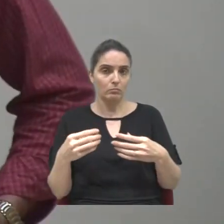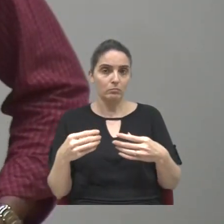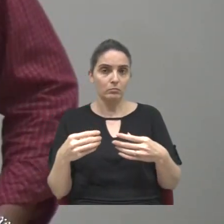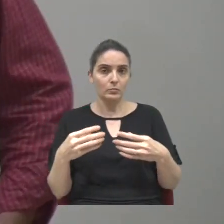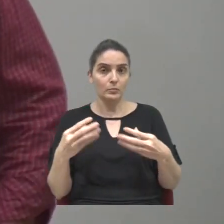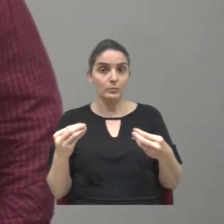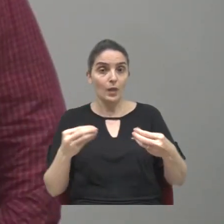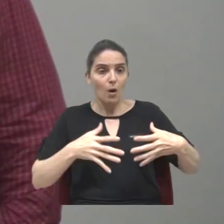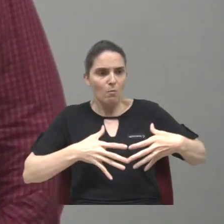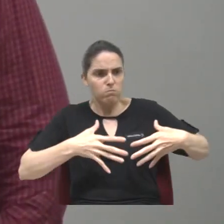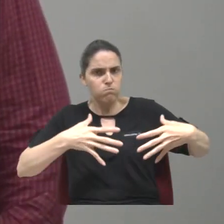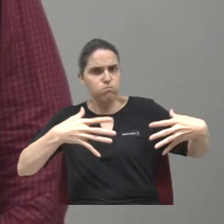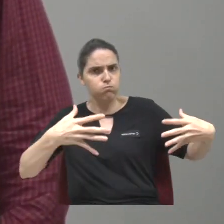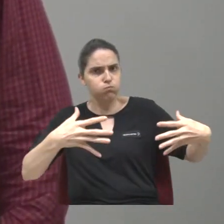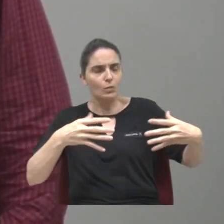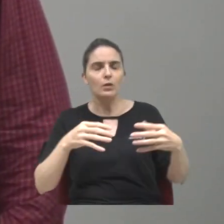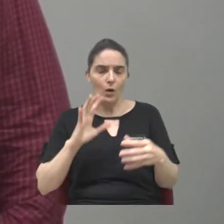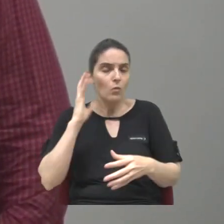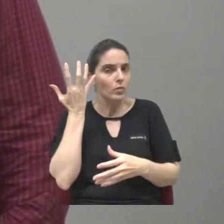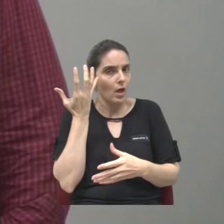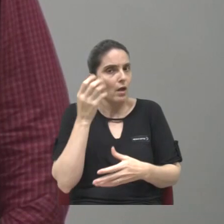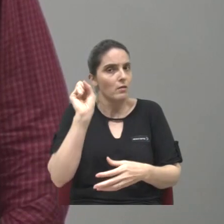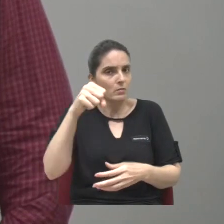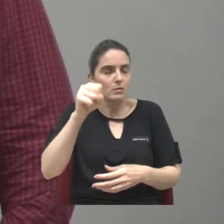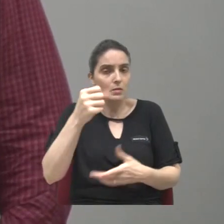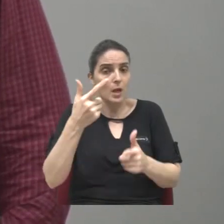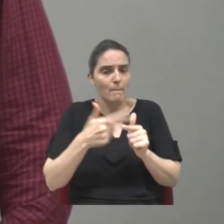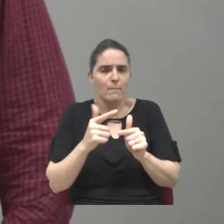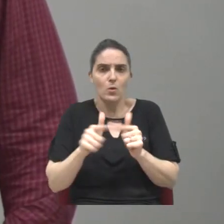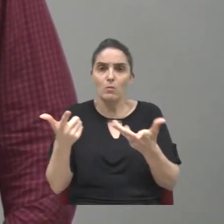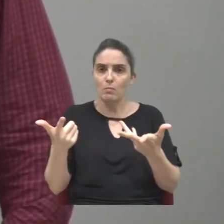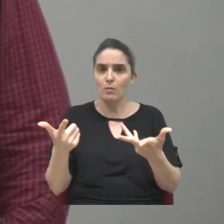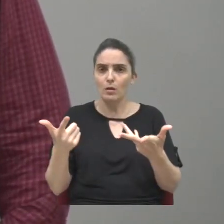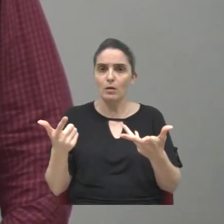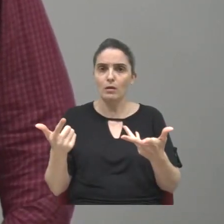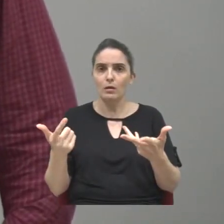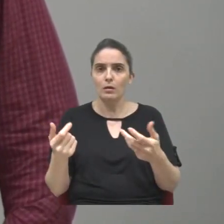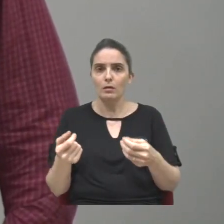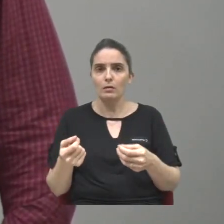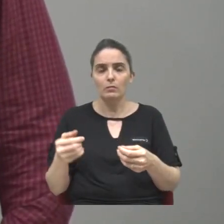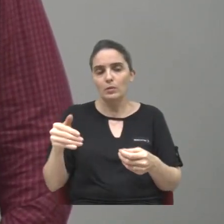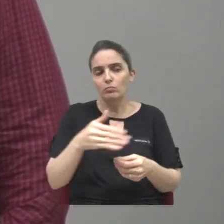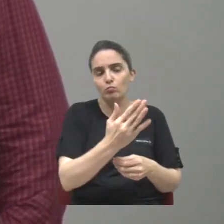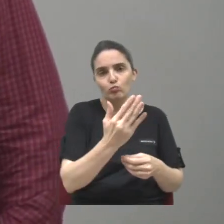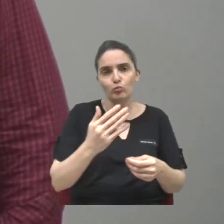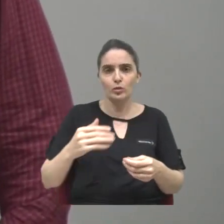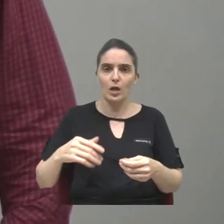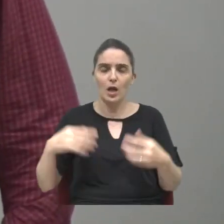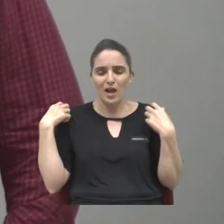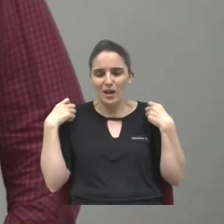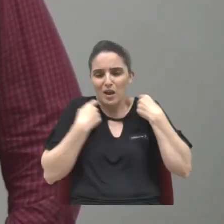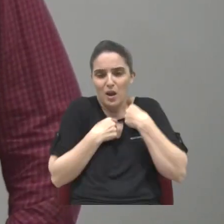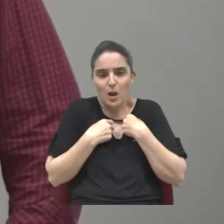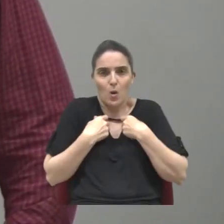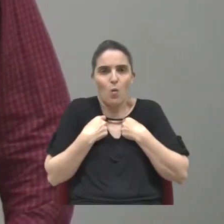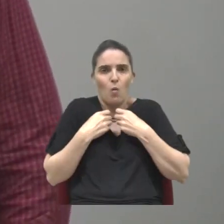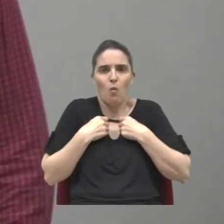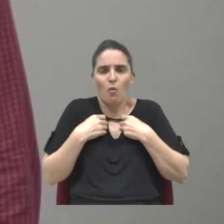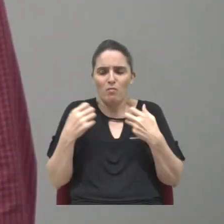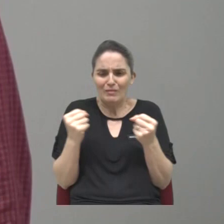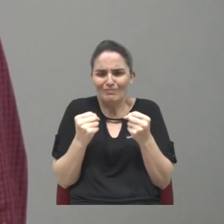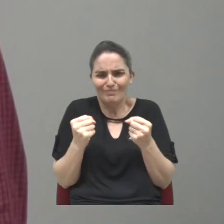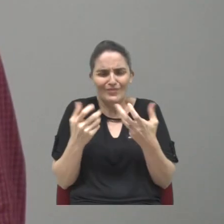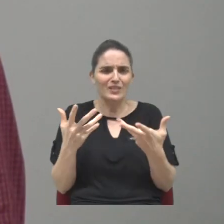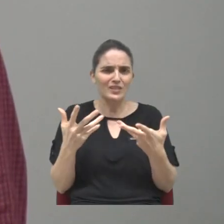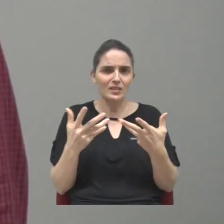gigantes. Então, tem problema até de não sair de casa, de comprar roupa. E eu faço atendimento em